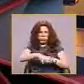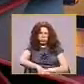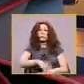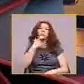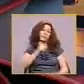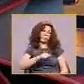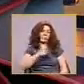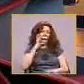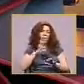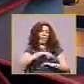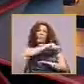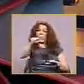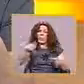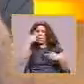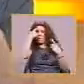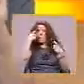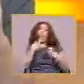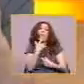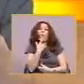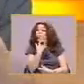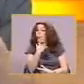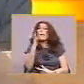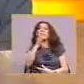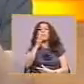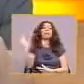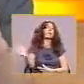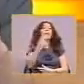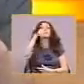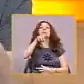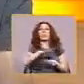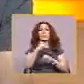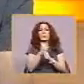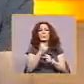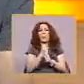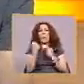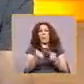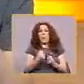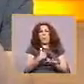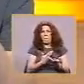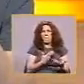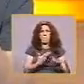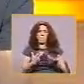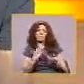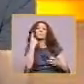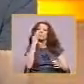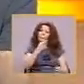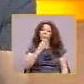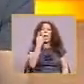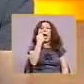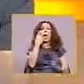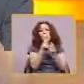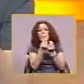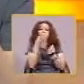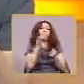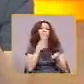certamente. O problema principal da discriminação laboral é a sua invisibilidade. Mais uma vez, há aqui uma